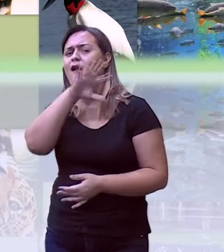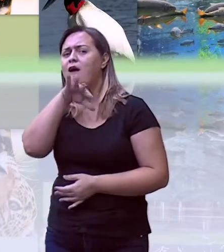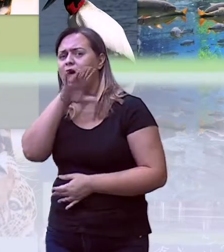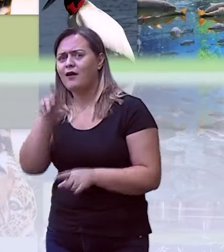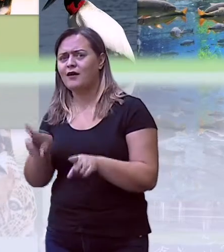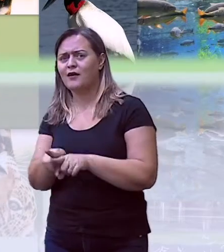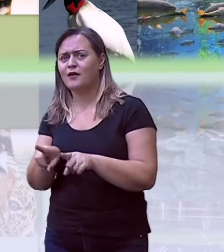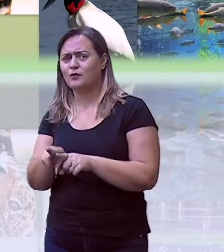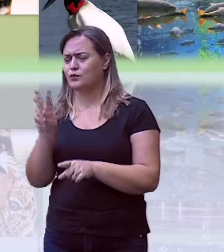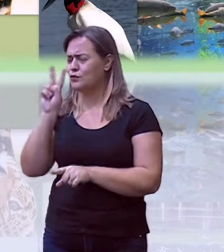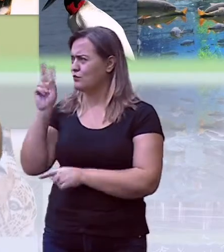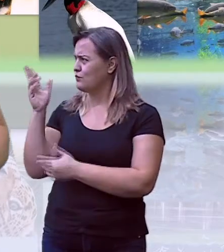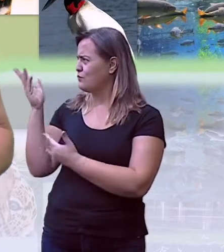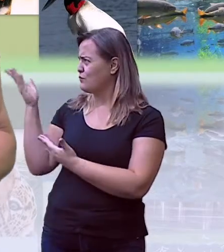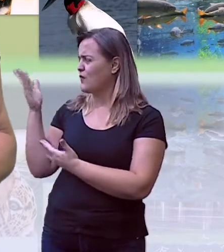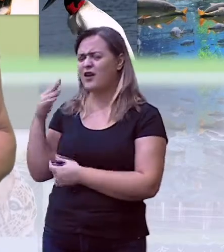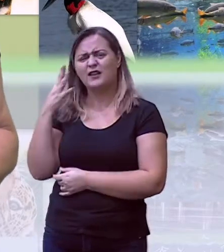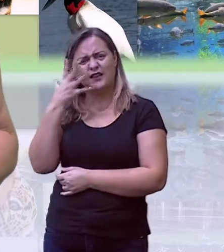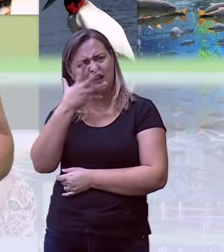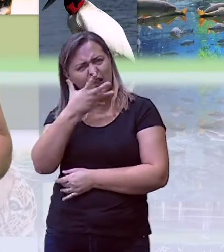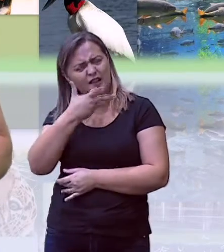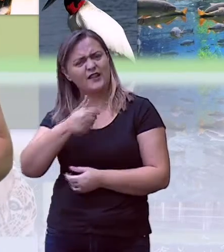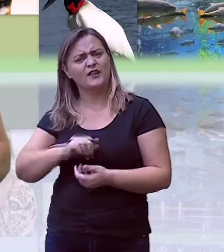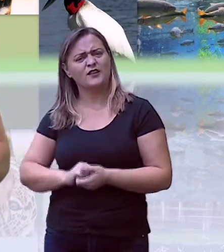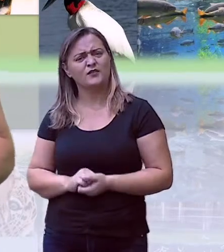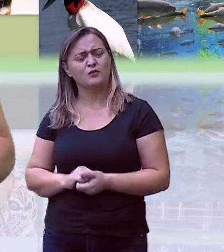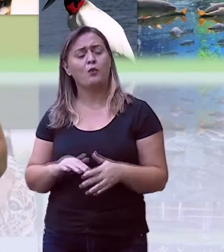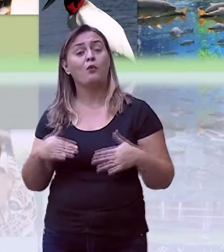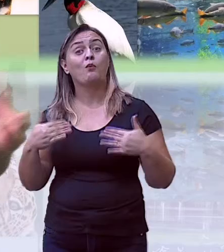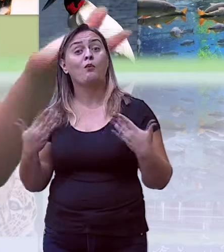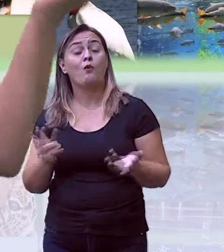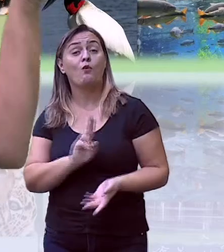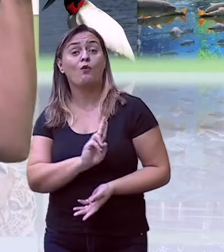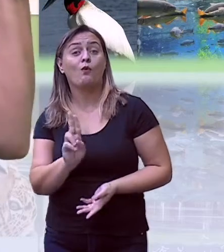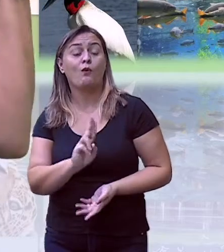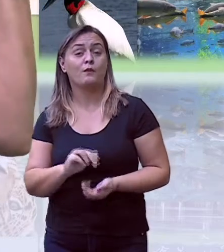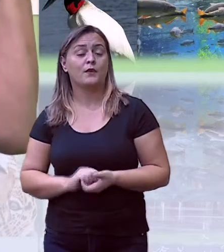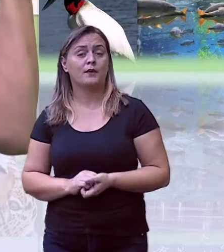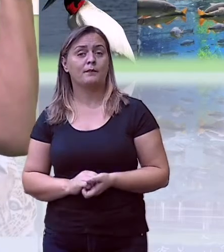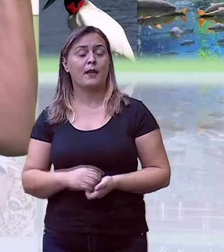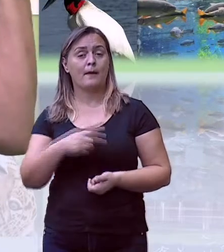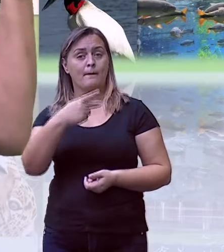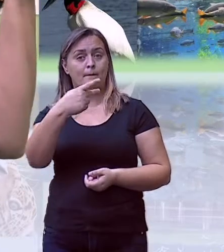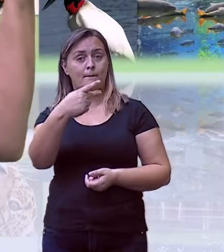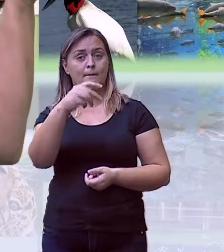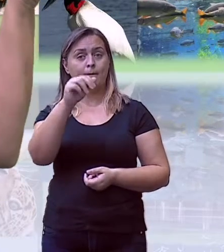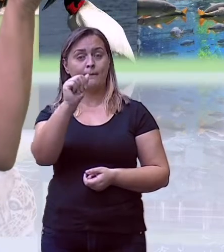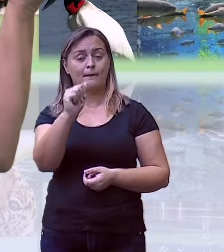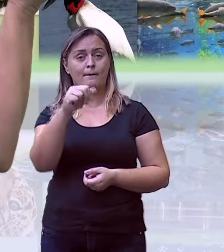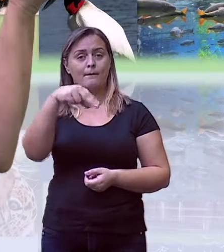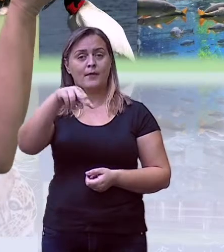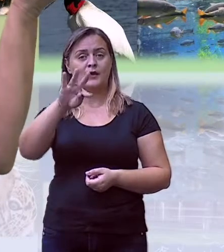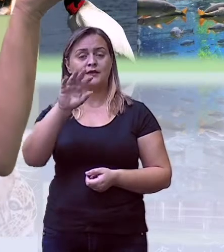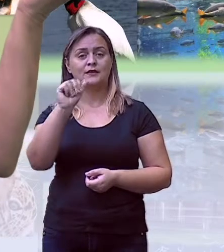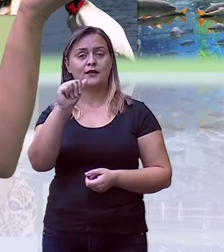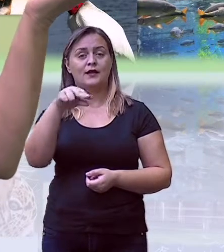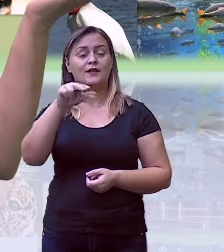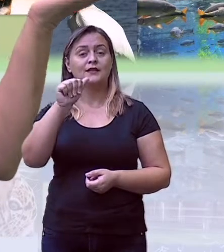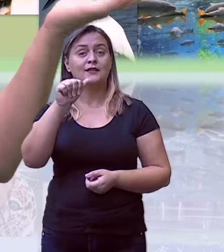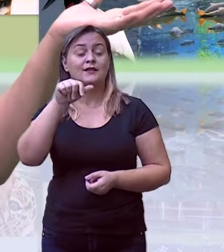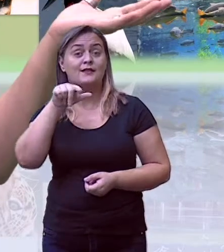mesmo? Que bioma é este? É o Pantanal, que vem cheio